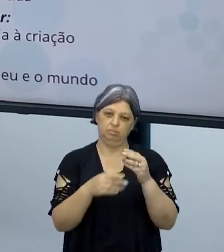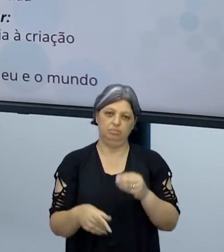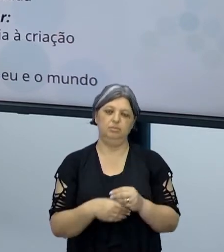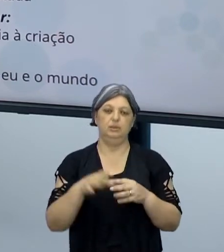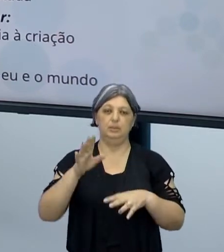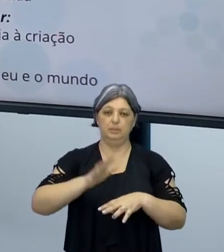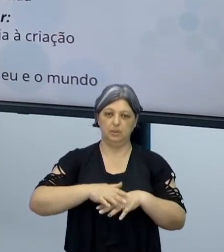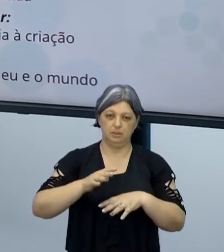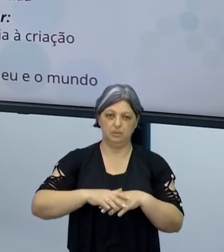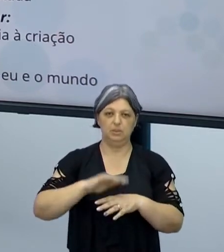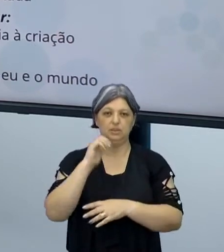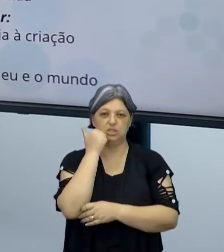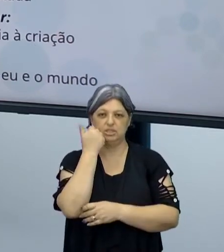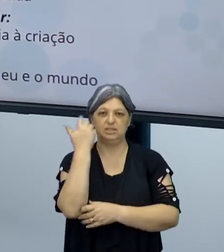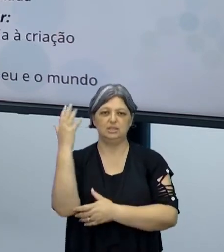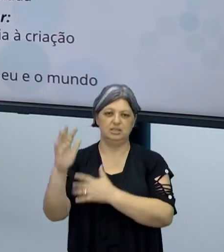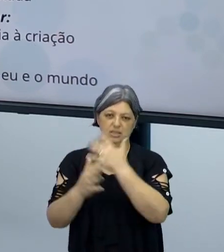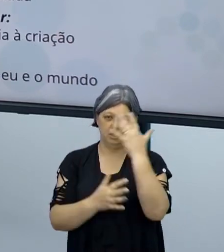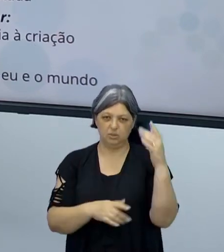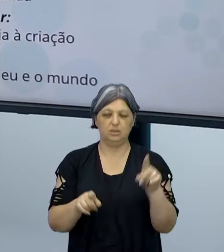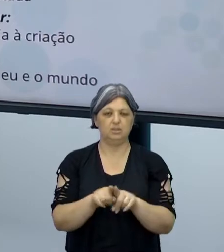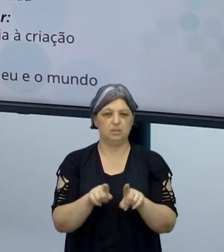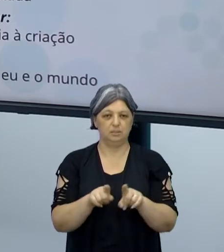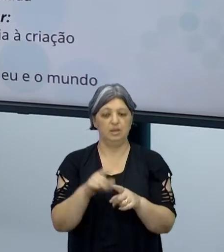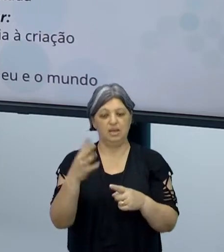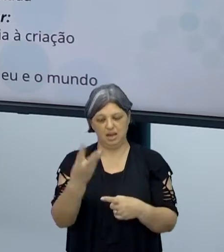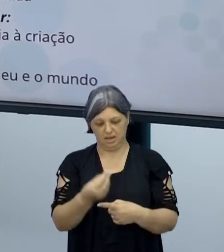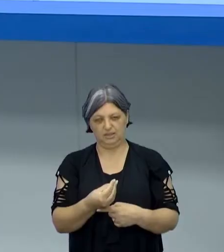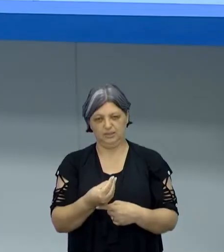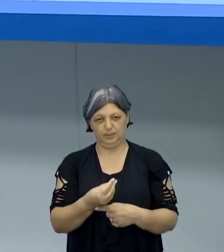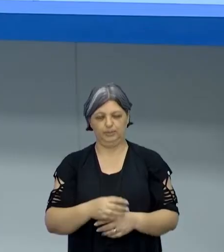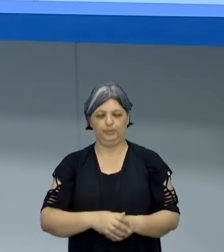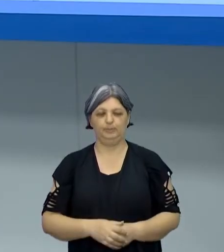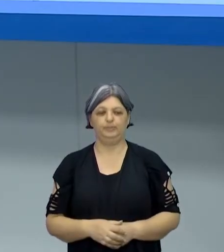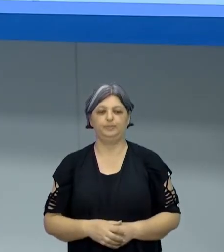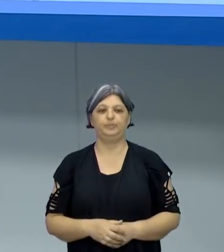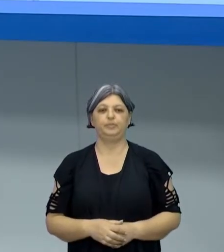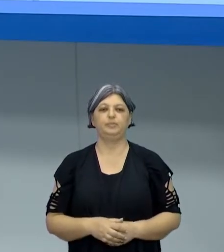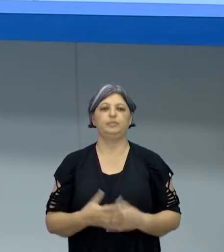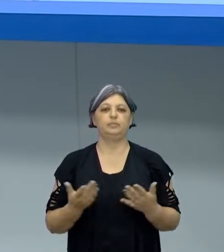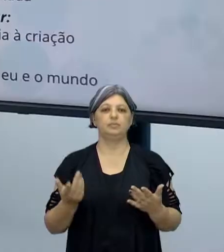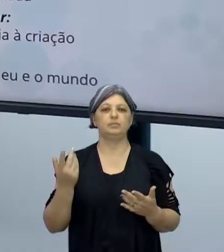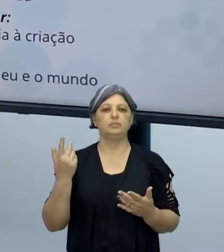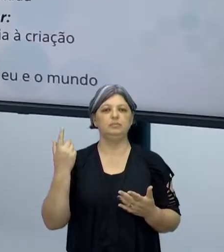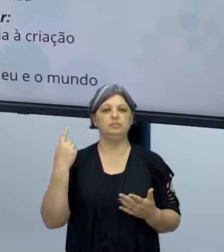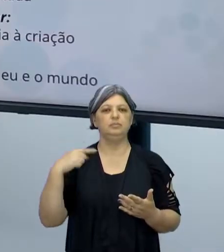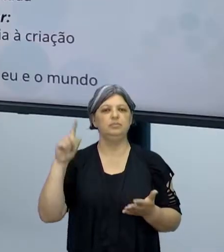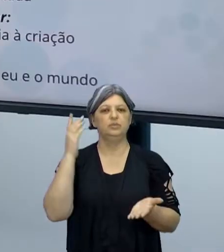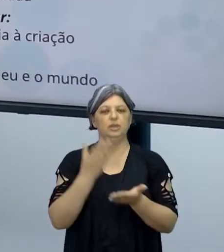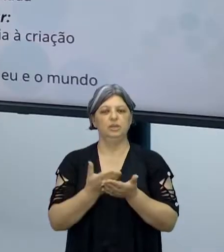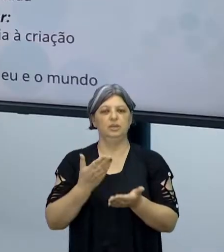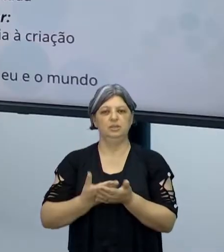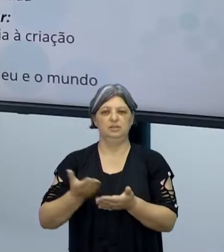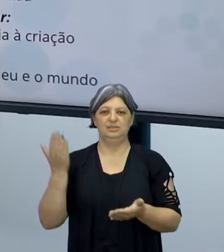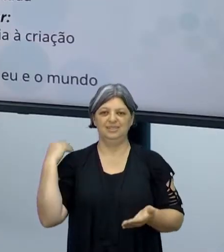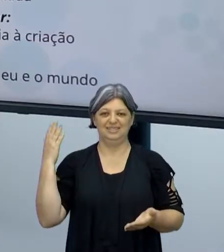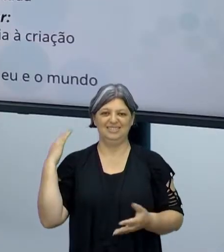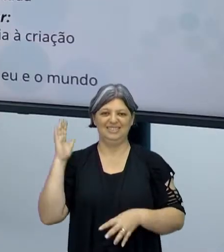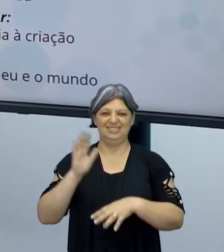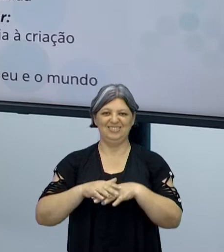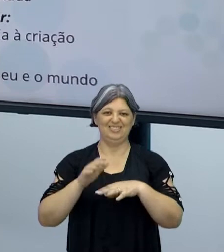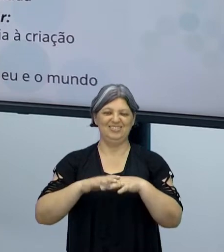matemática, ciências da natureza e artes também. Perfeito. Nas últimas aulas, nos capítulos anteriores do Matemática